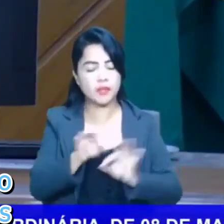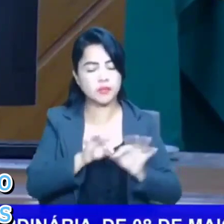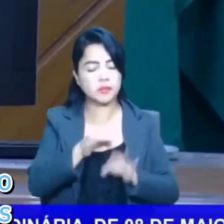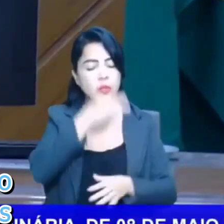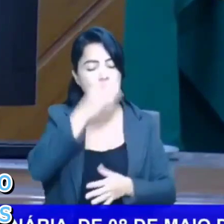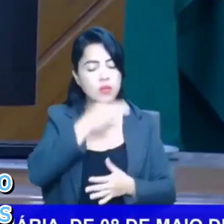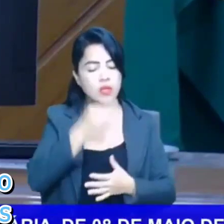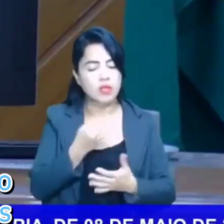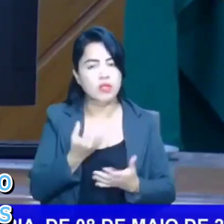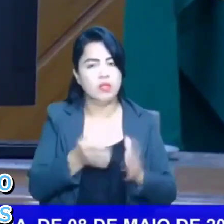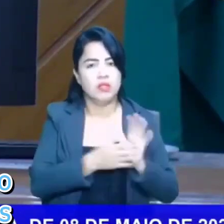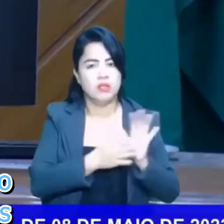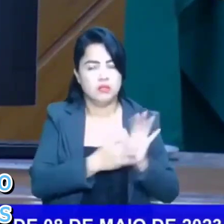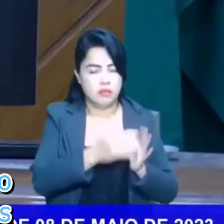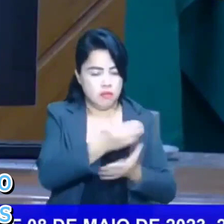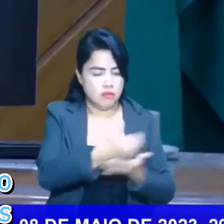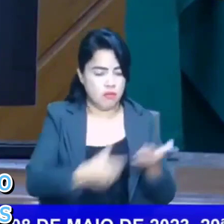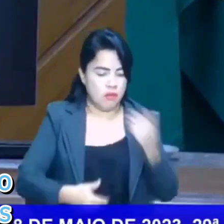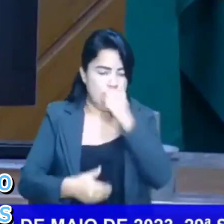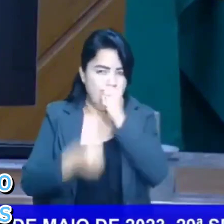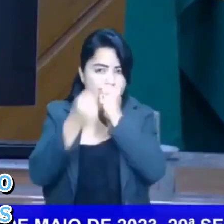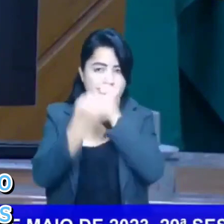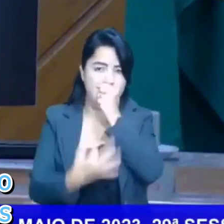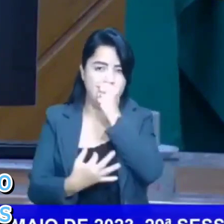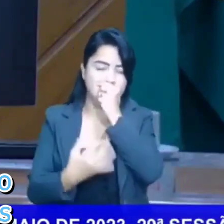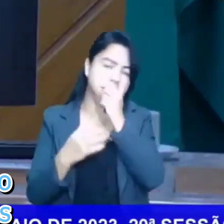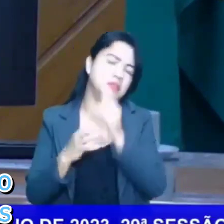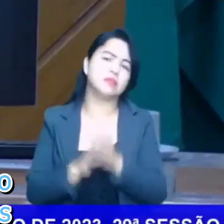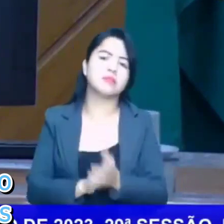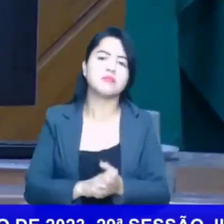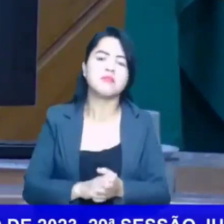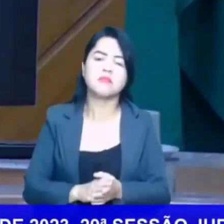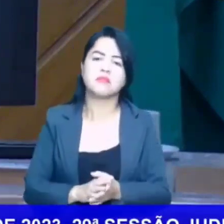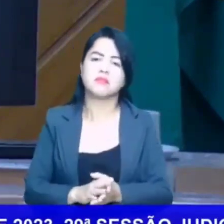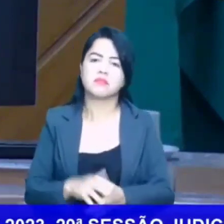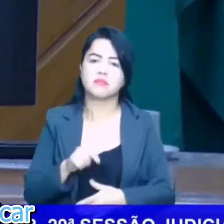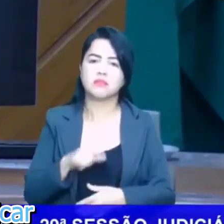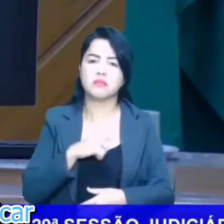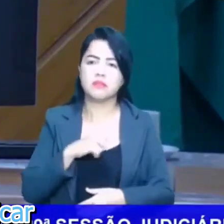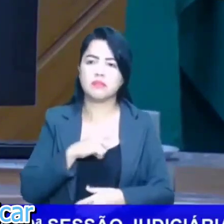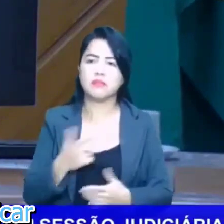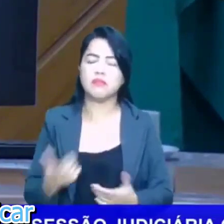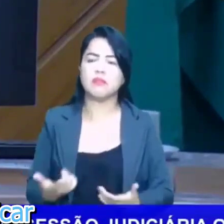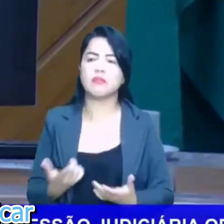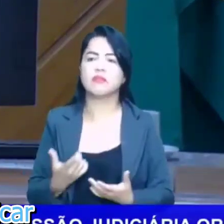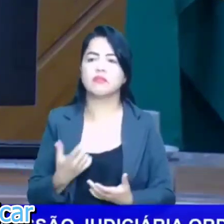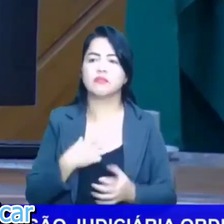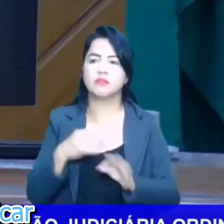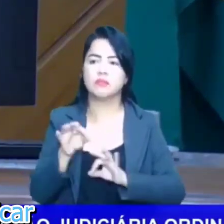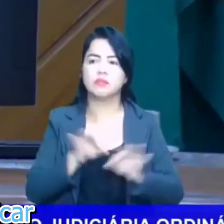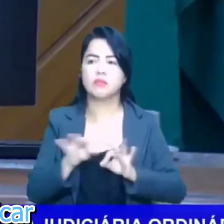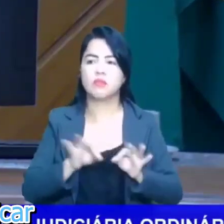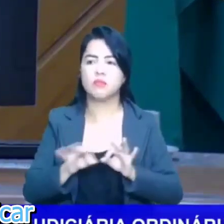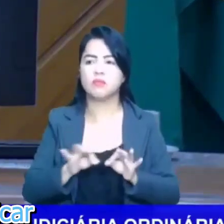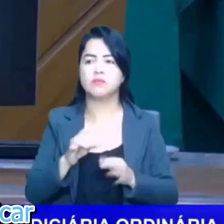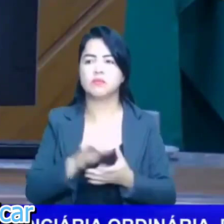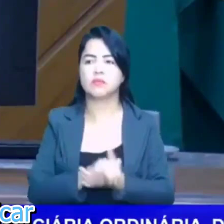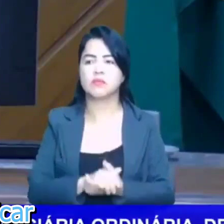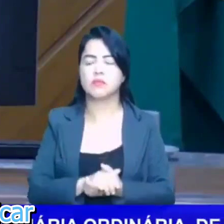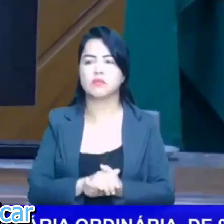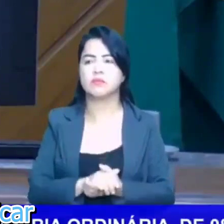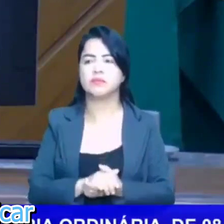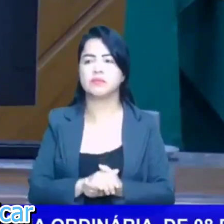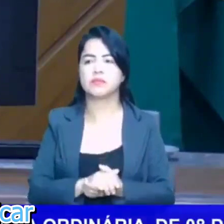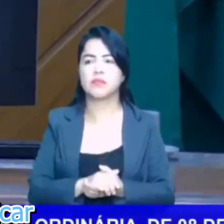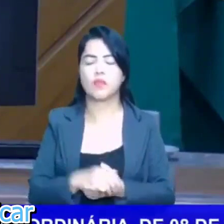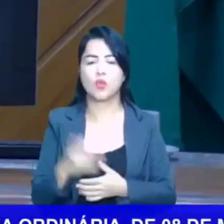ao menos, como nota explicativa. Então, com essas considerações, eu reformulo o parecer,